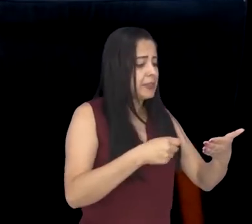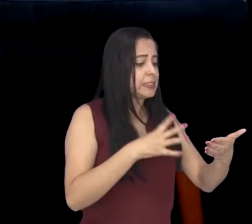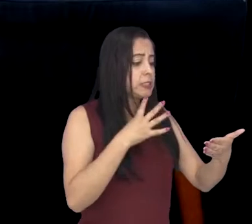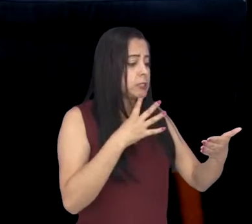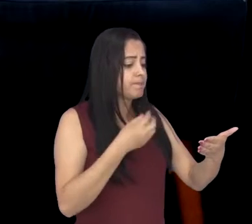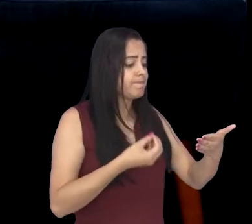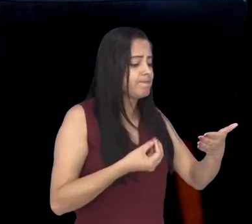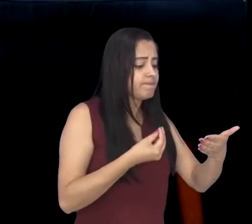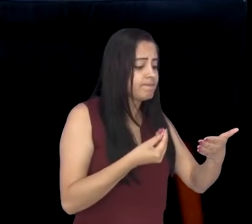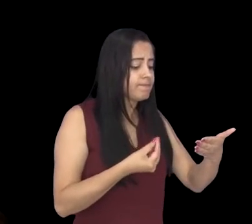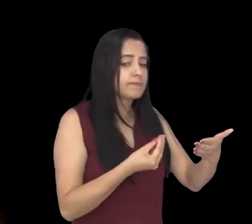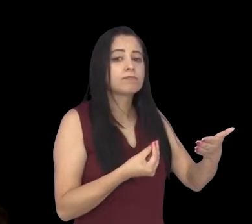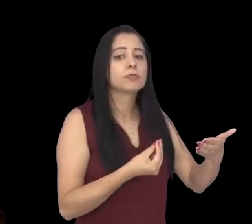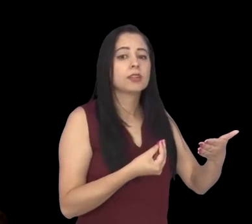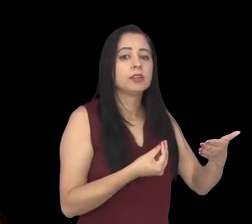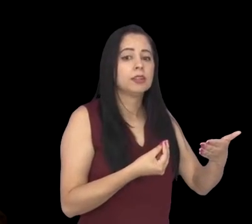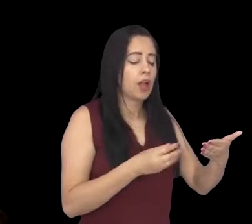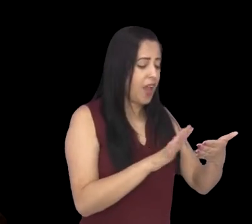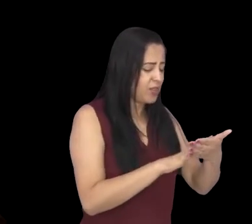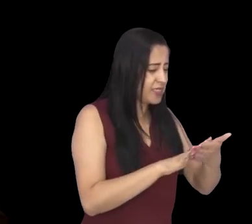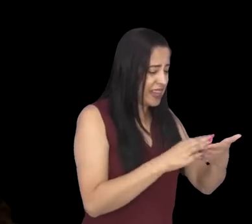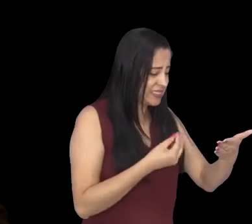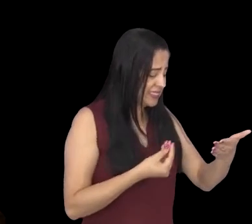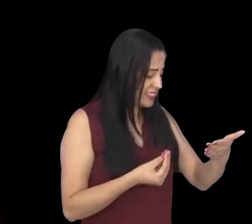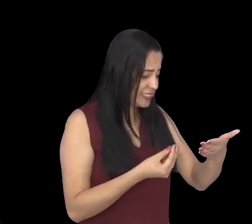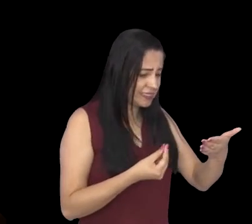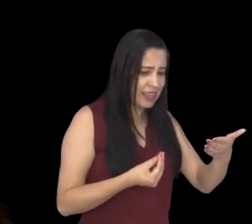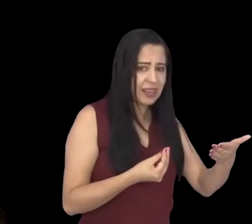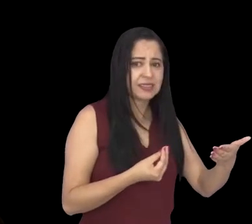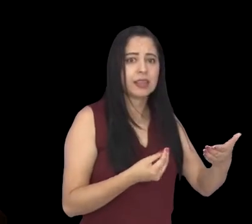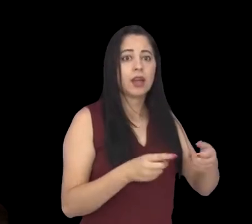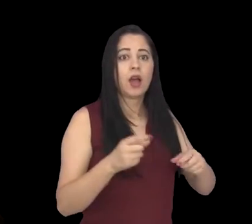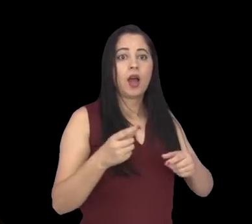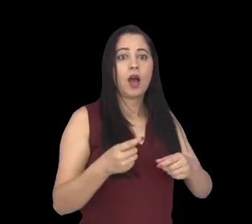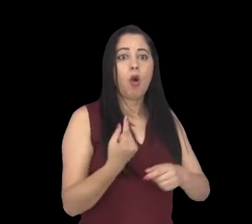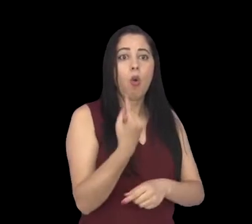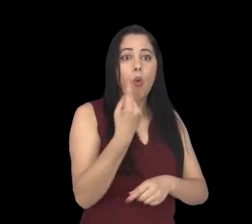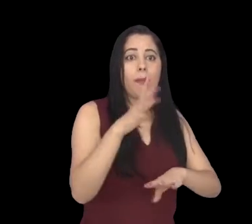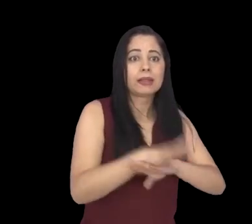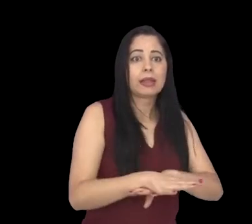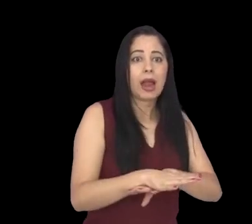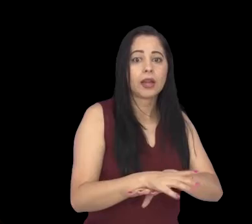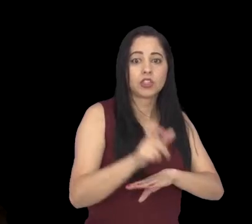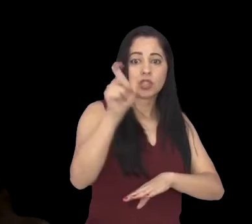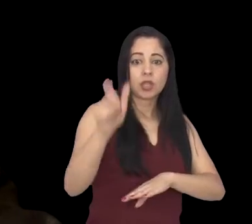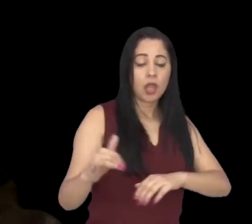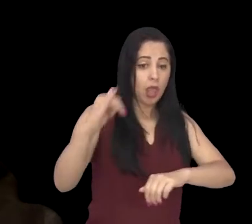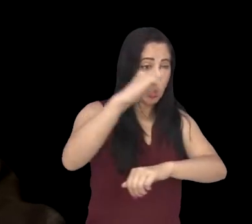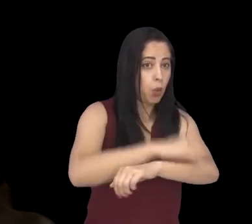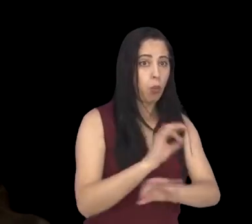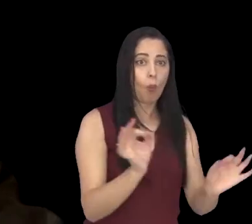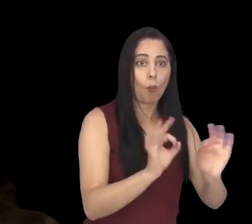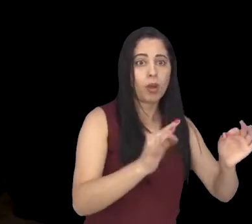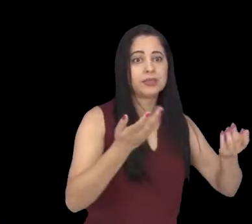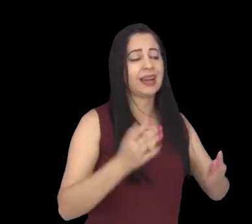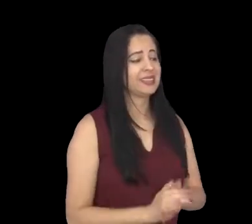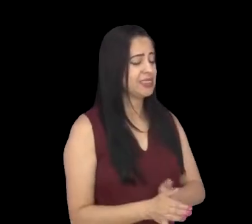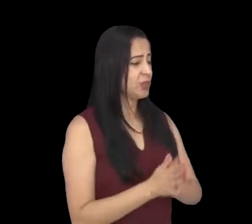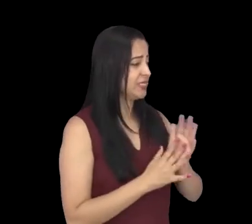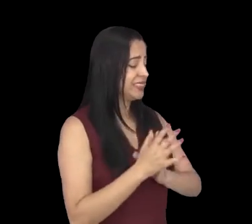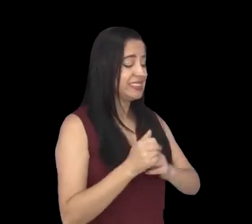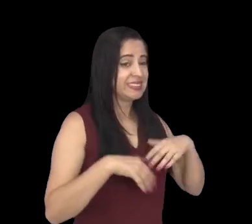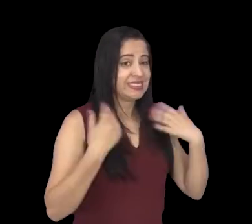hora. Aí, nada do Juarez, meio-dia, 1 da tarde. Ixi. Eu fui almoçar, voltei, nada do